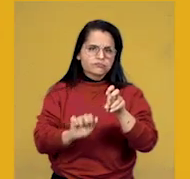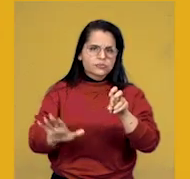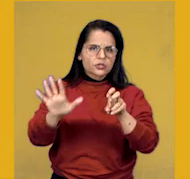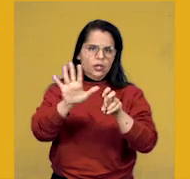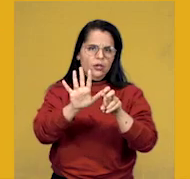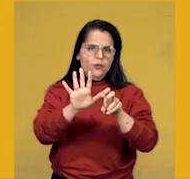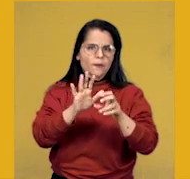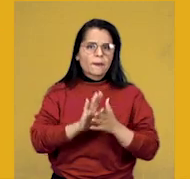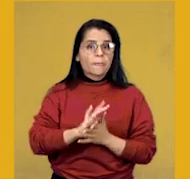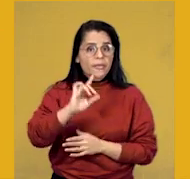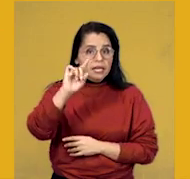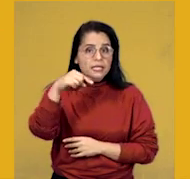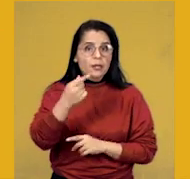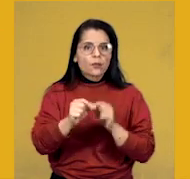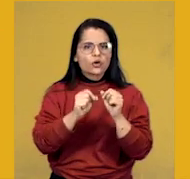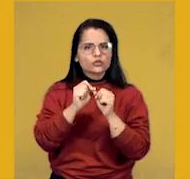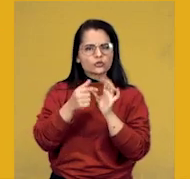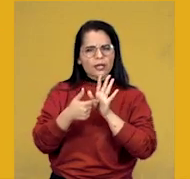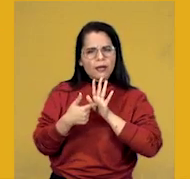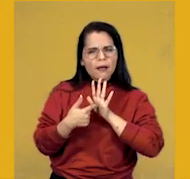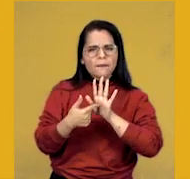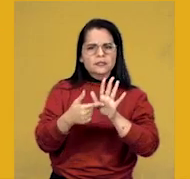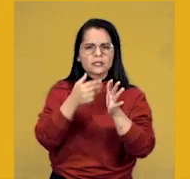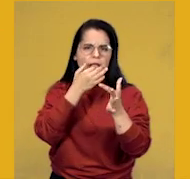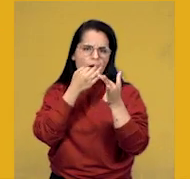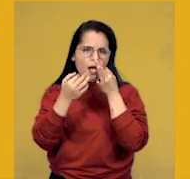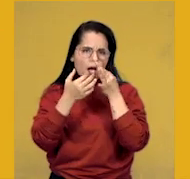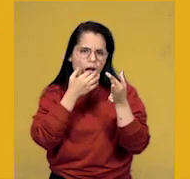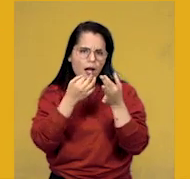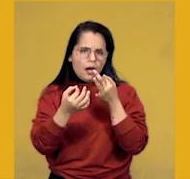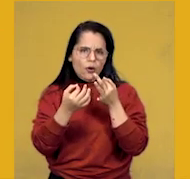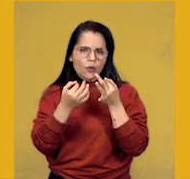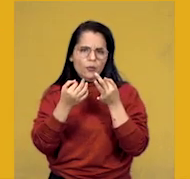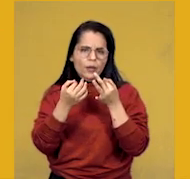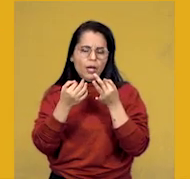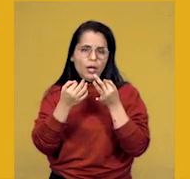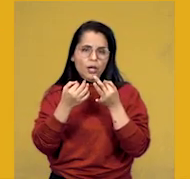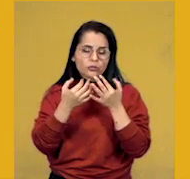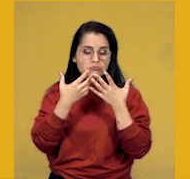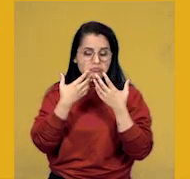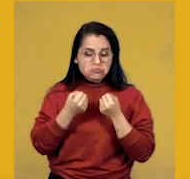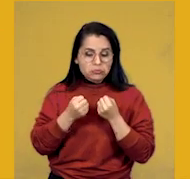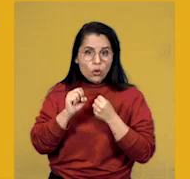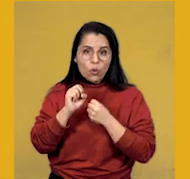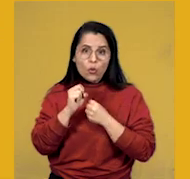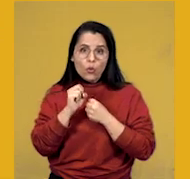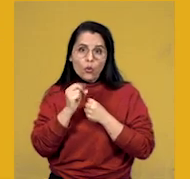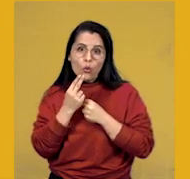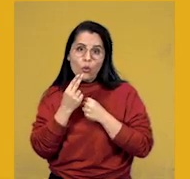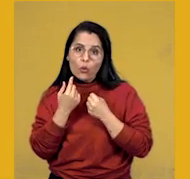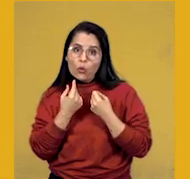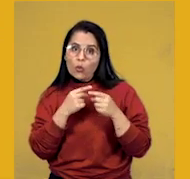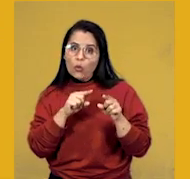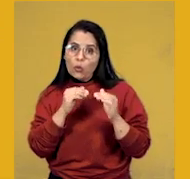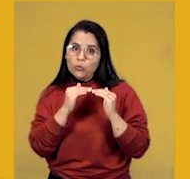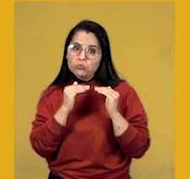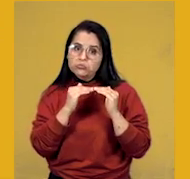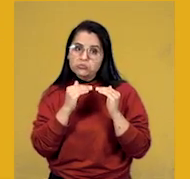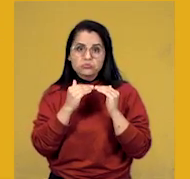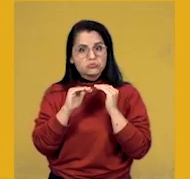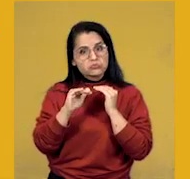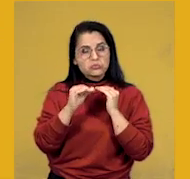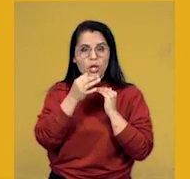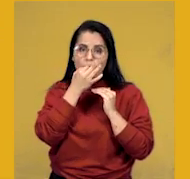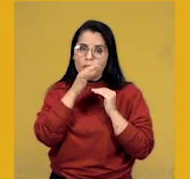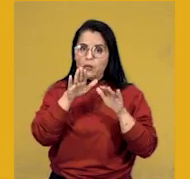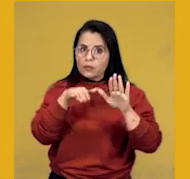né? Depois você vai apresentar os argumentos contra ou a favor, conforme a sua opinião, né? Você vai